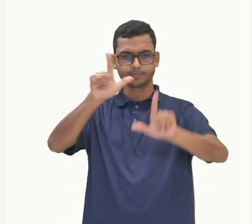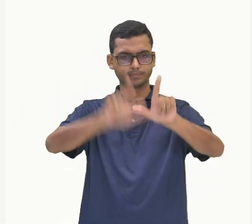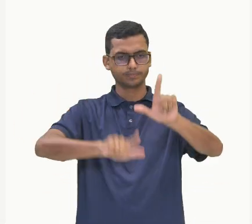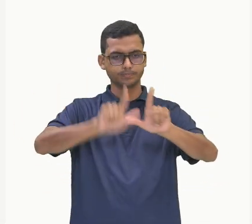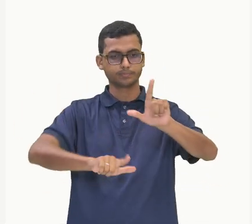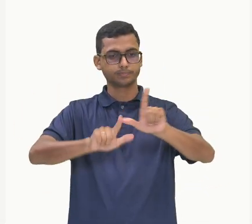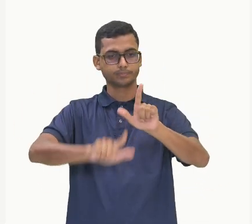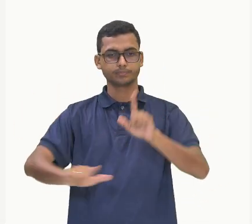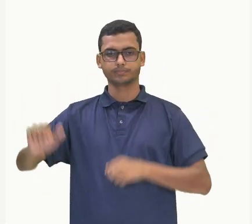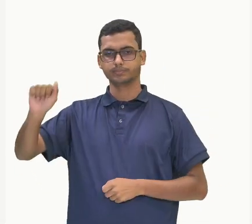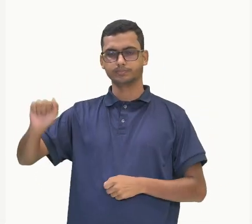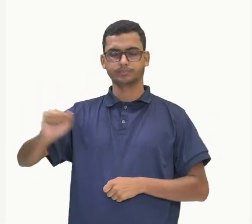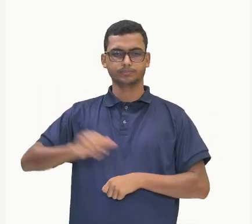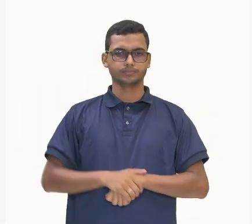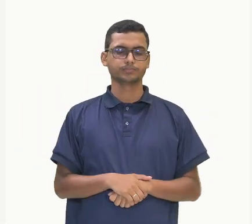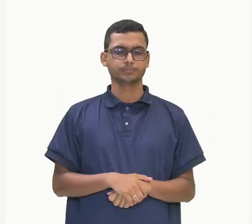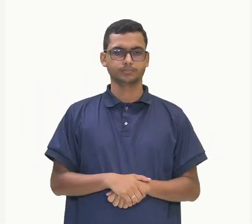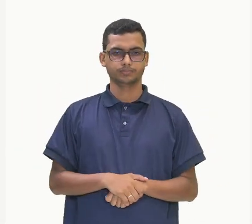quero somar